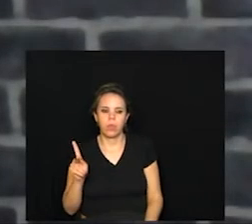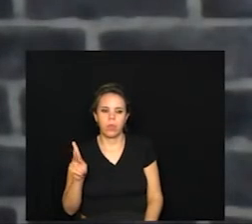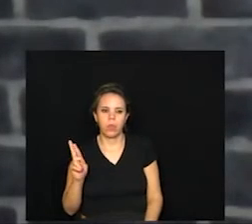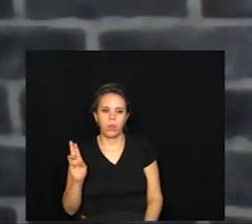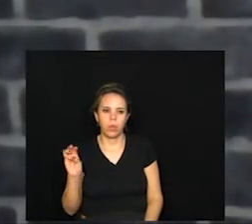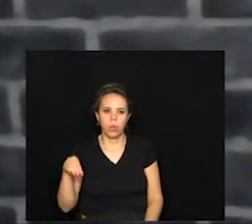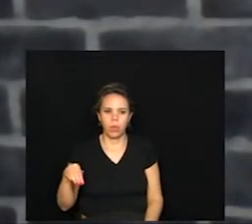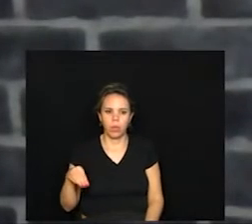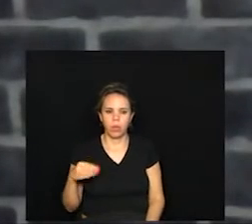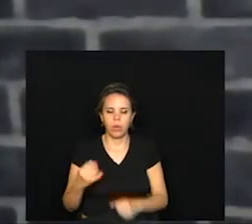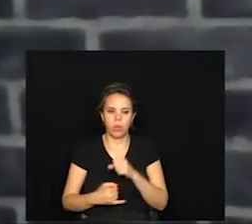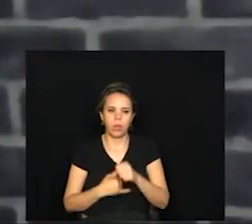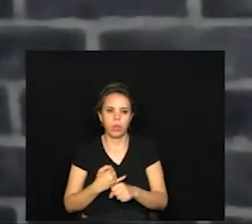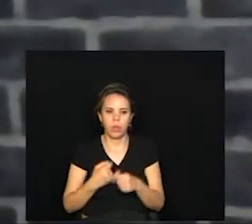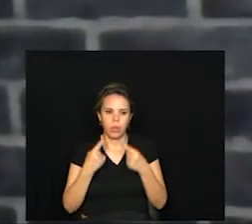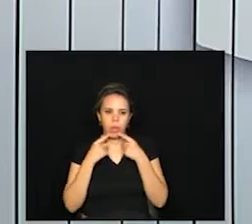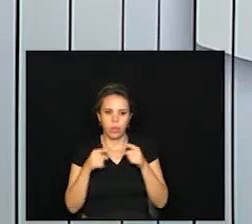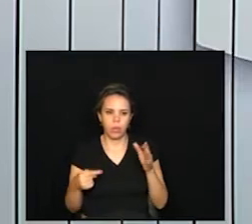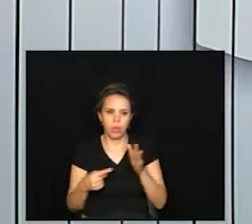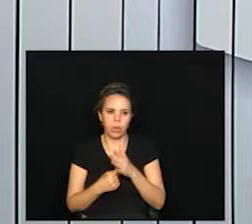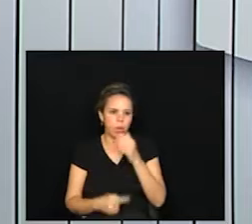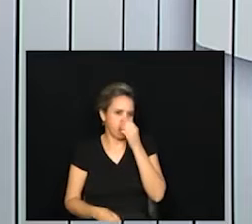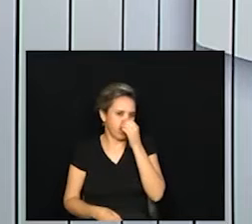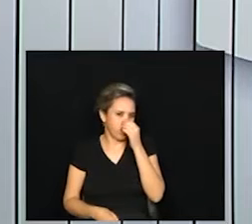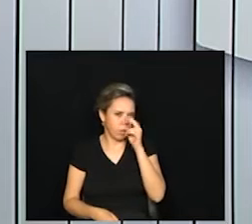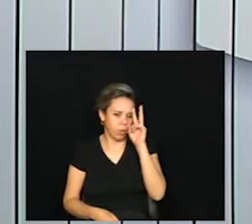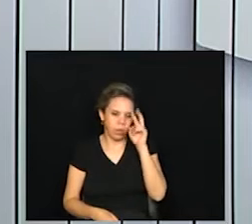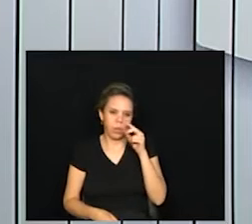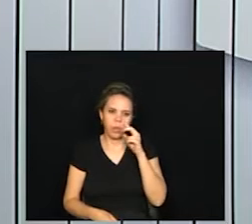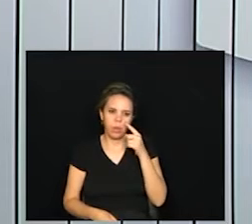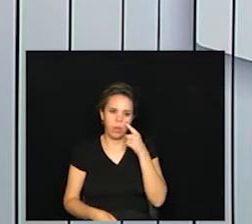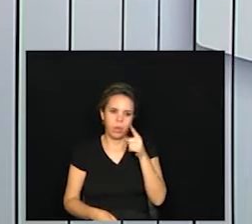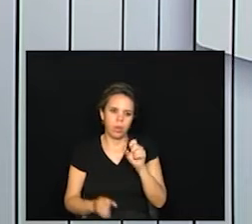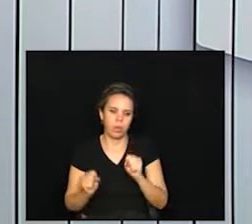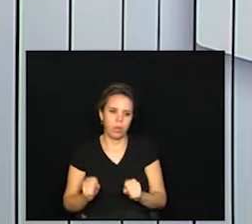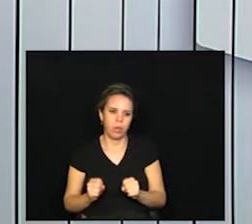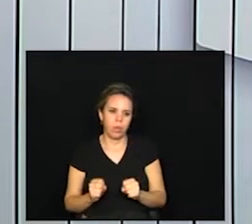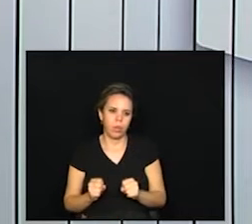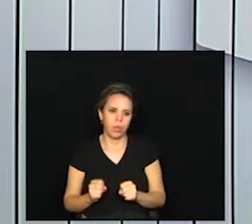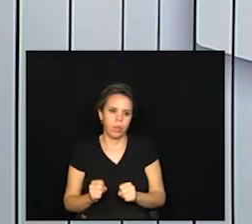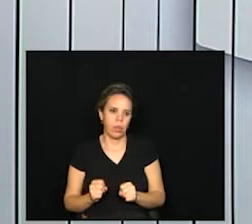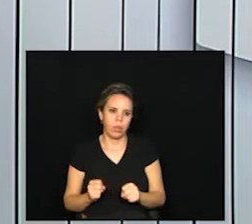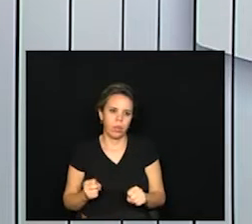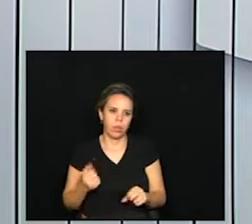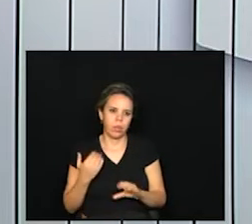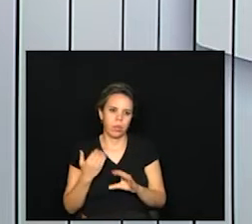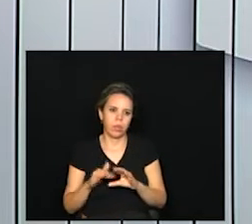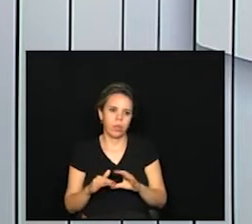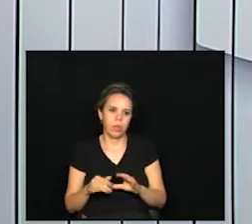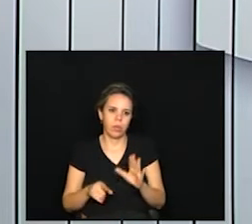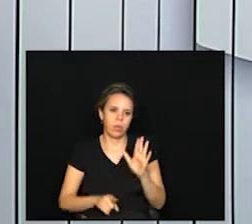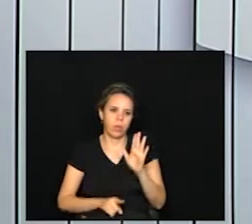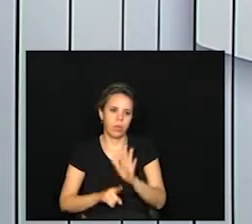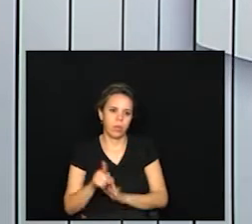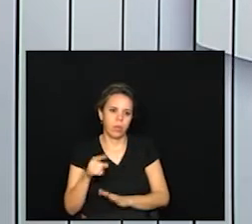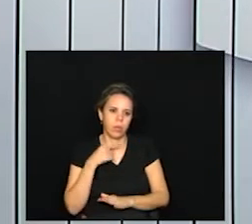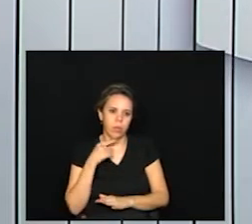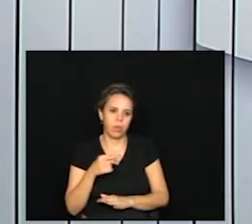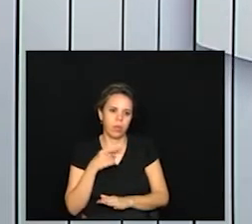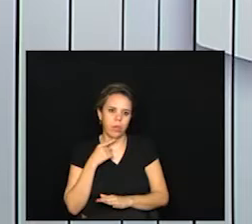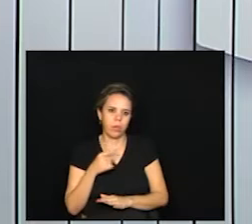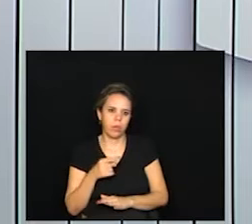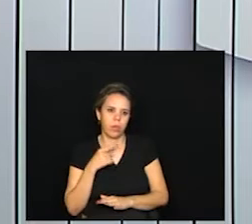Digital. Lembrando a você que está nos acompanhando, você também tem a possibilidade de enviar uma pergunta. Tem